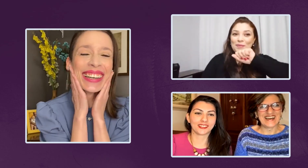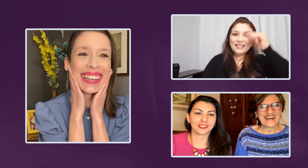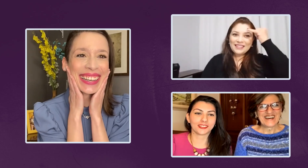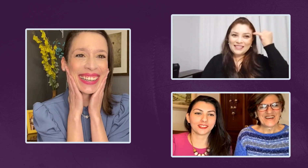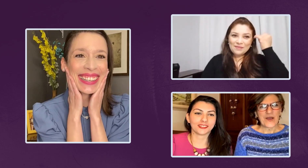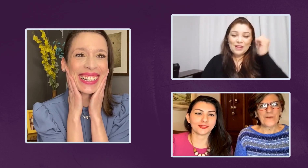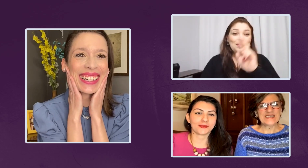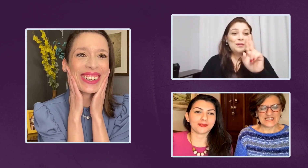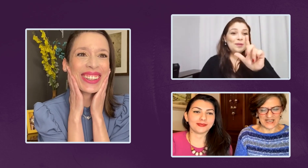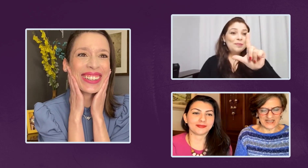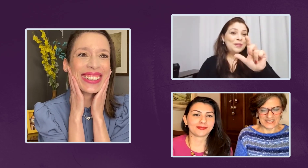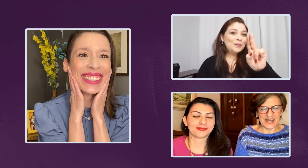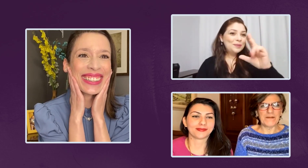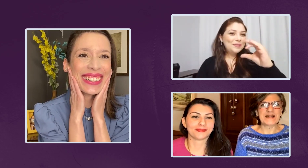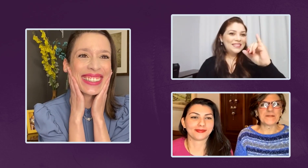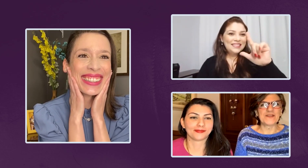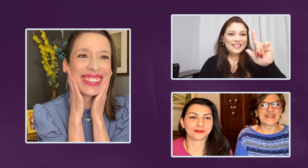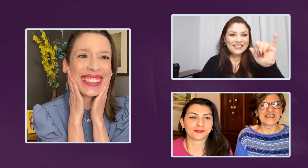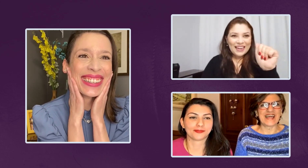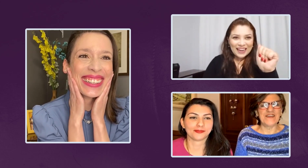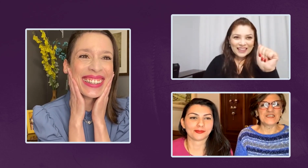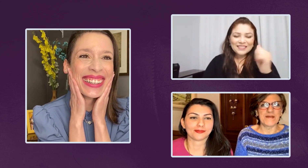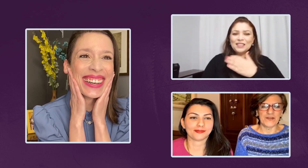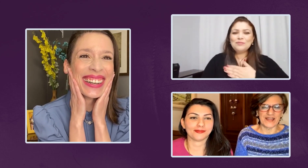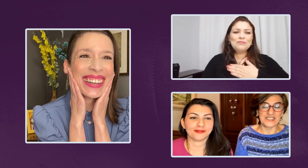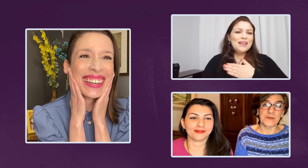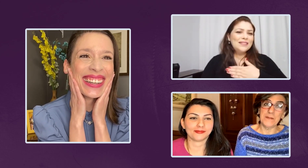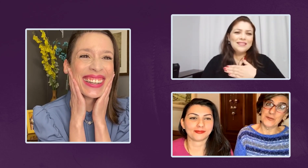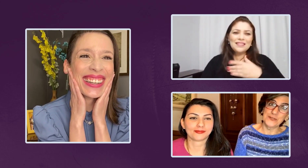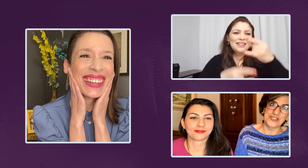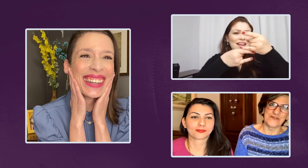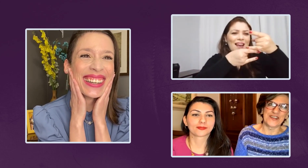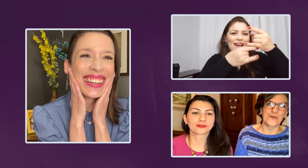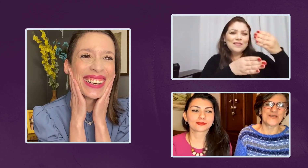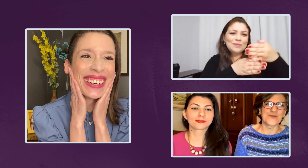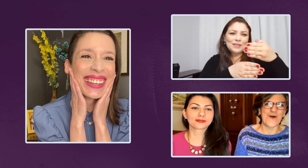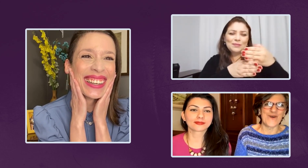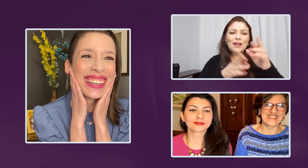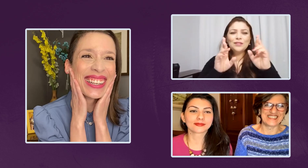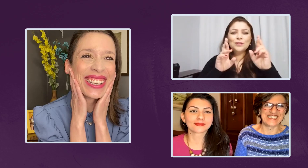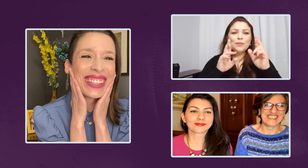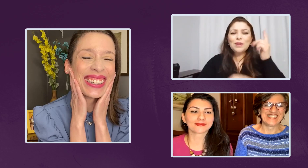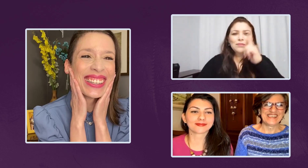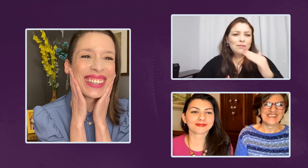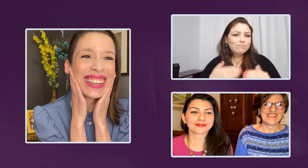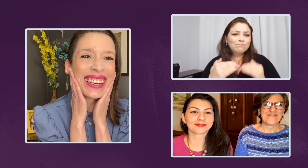Lucília. É um prazer estar participando dessa live e espero que ela seja bem produtiva e que o pessoal goste.